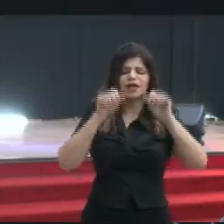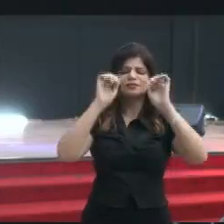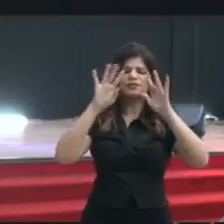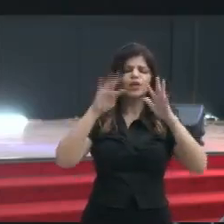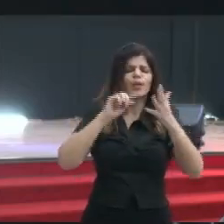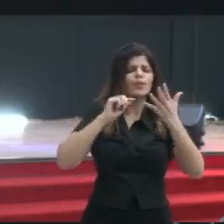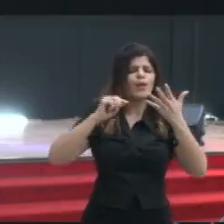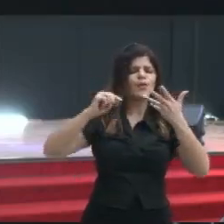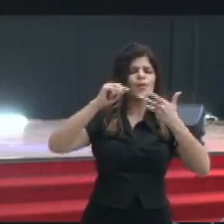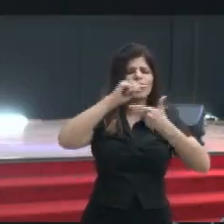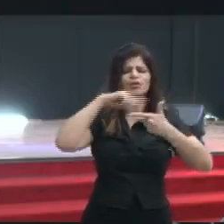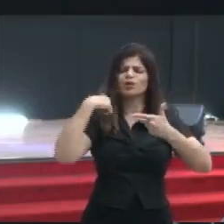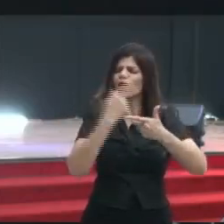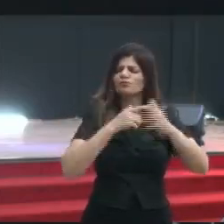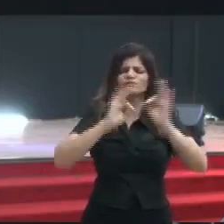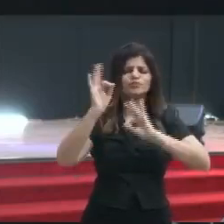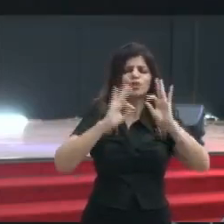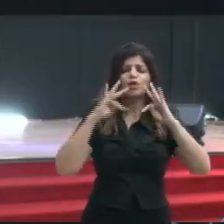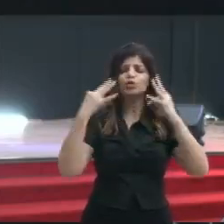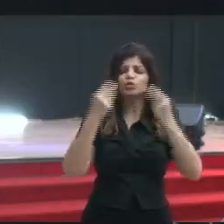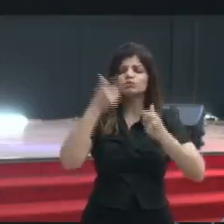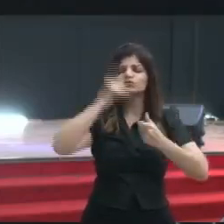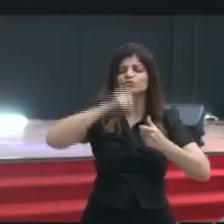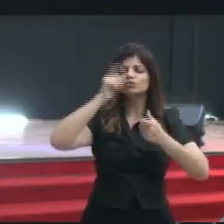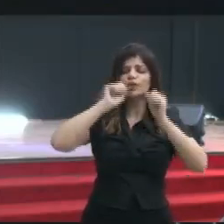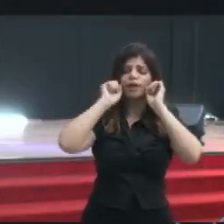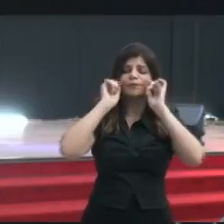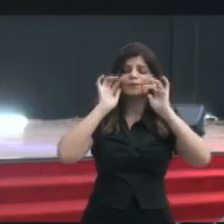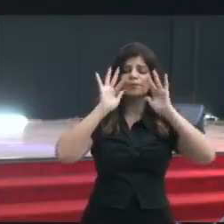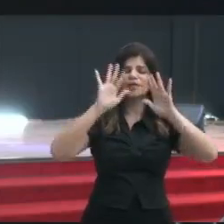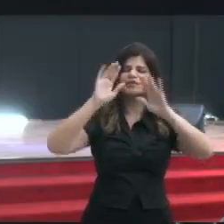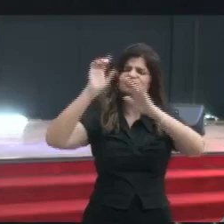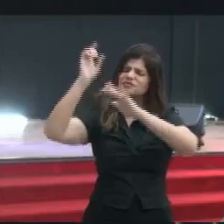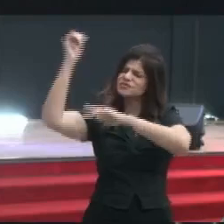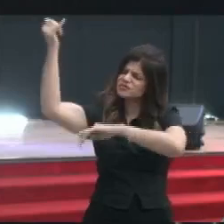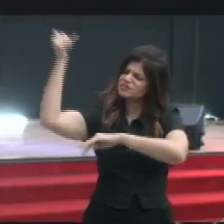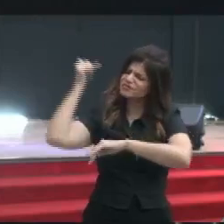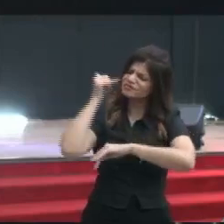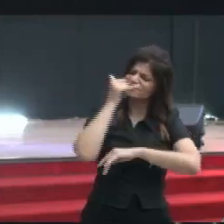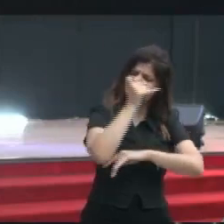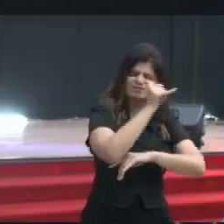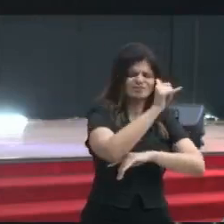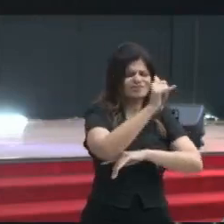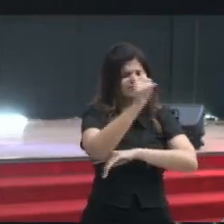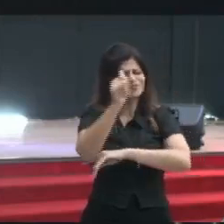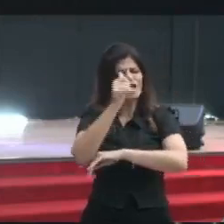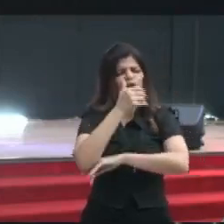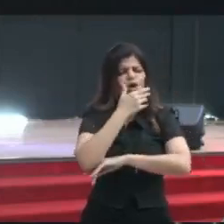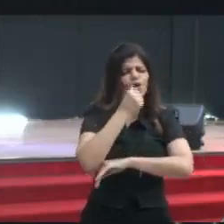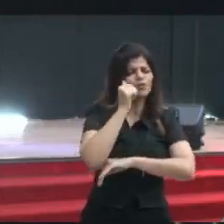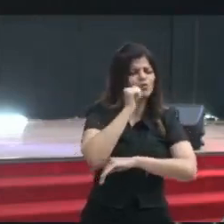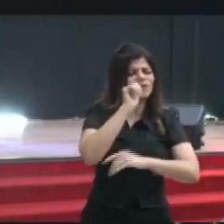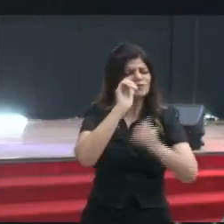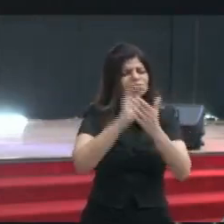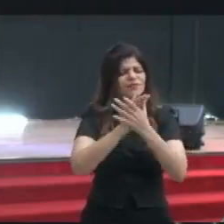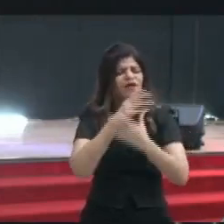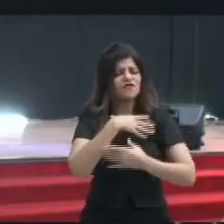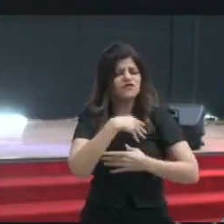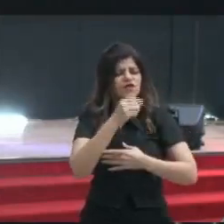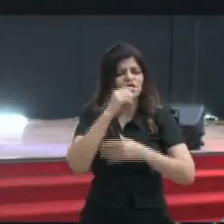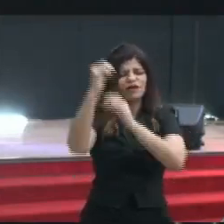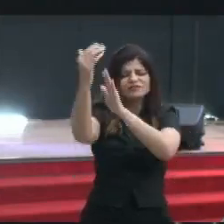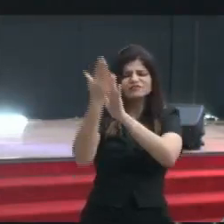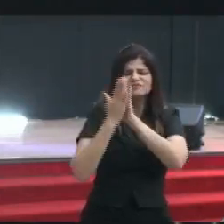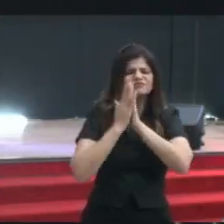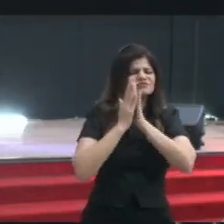tudo que tivermos seja abençoado. Senhor, derrama a tua unção na vida dos casais, dos filhos, que a tua